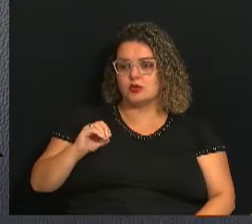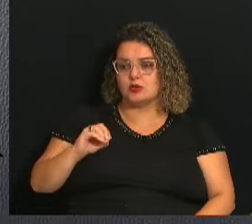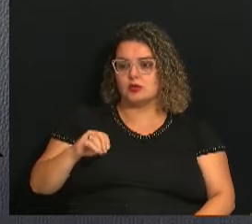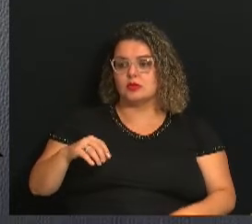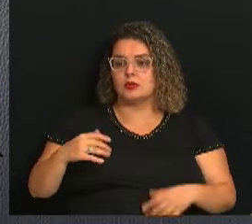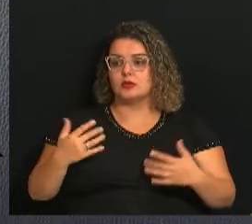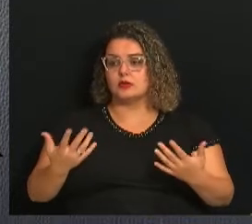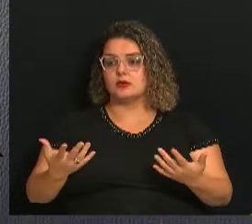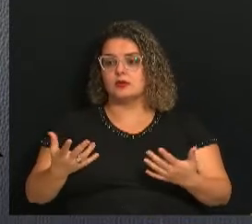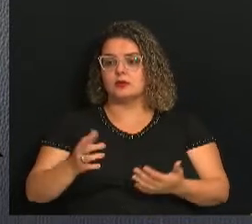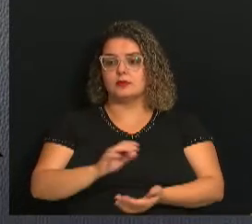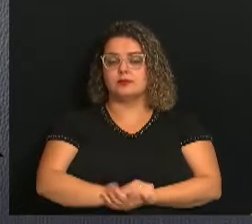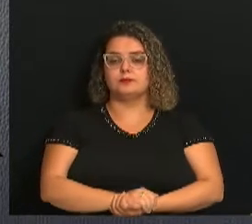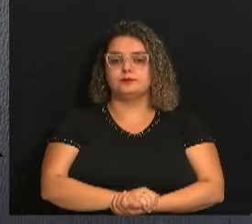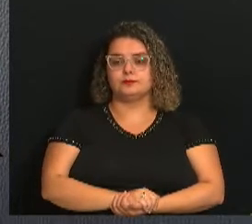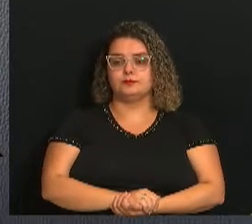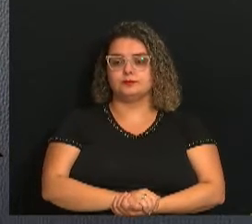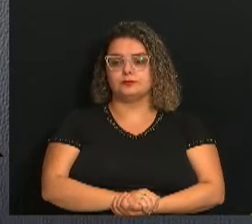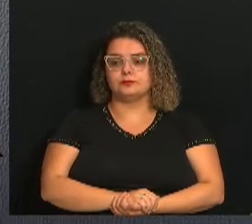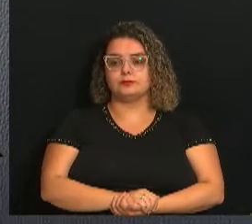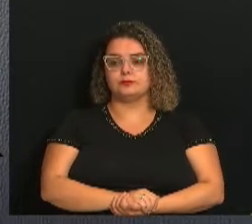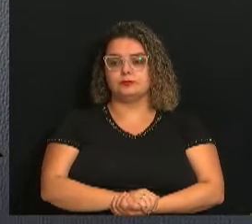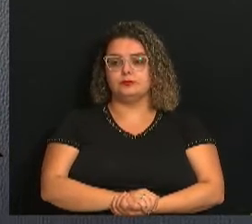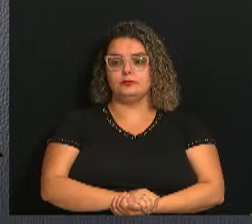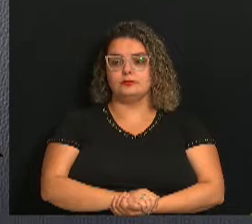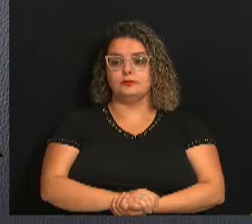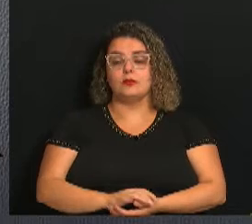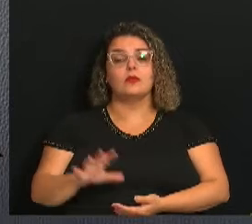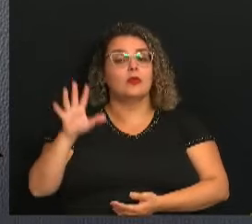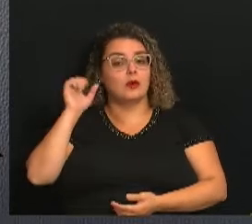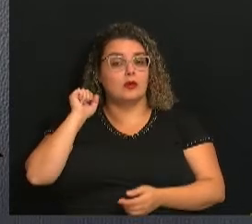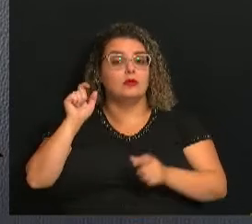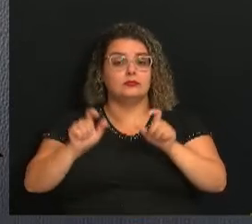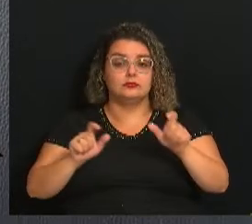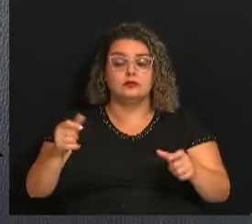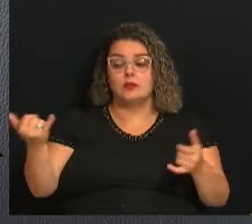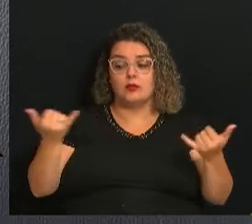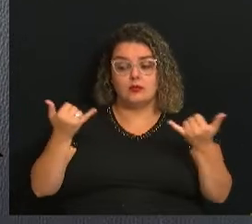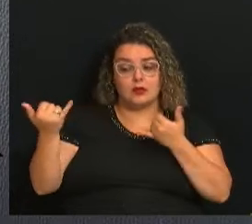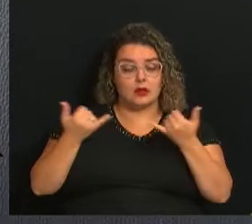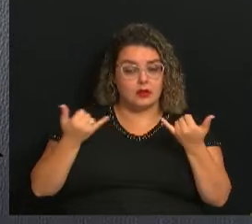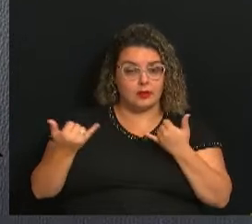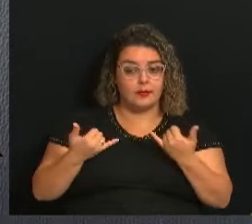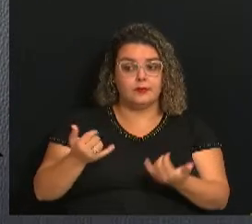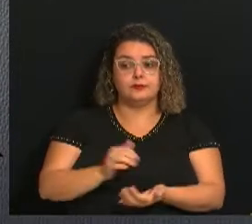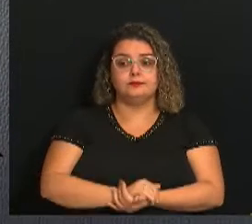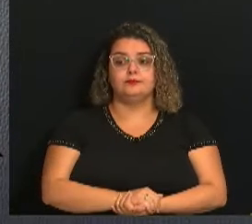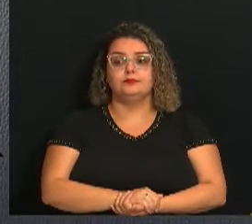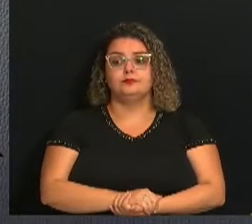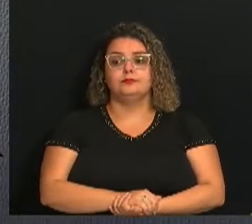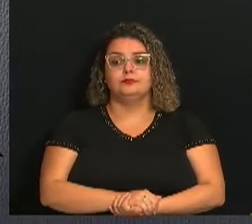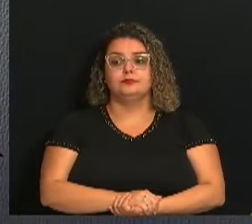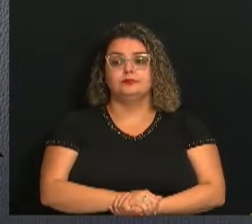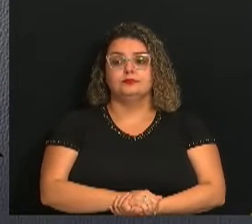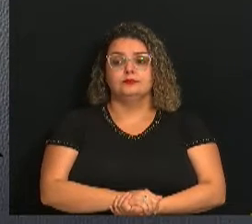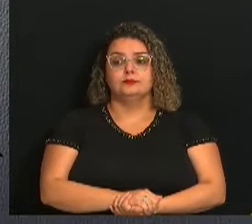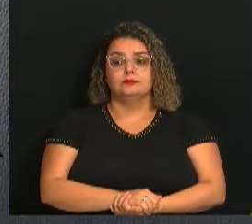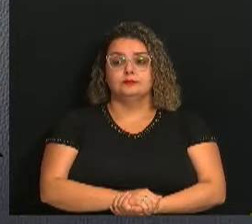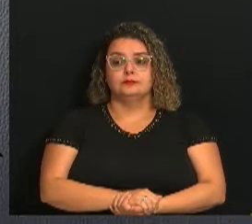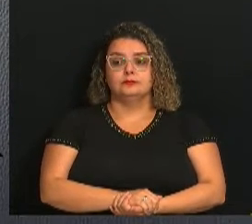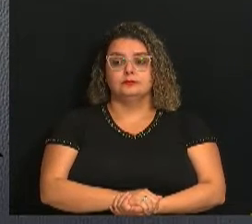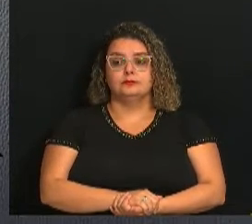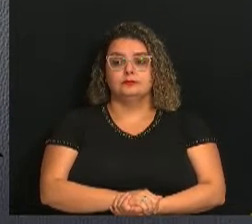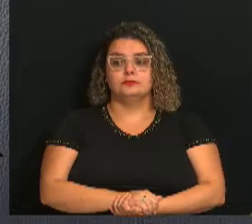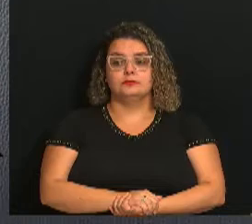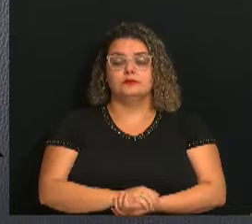E aí... Eu tenho ouvido de algumas pessoas falar sobre essa coisa dos patrimônios culturais,